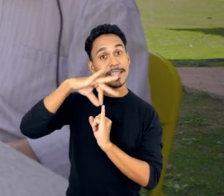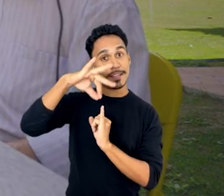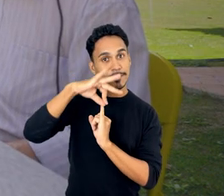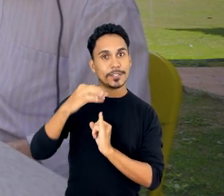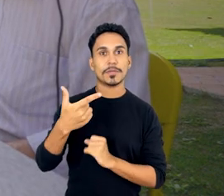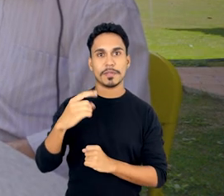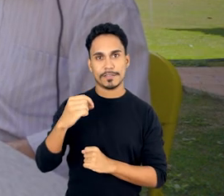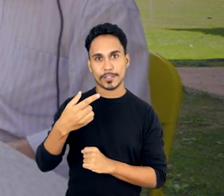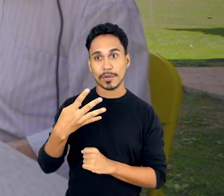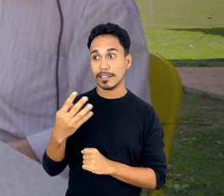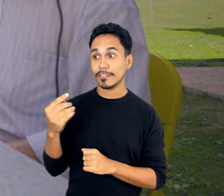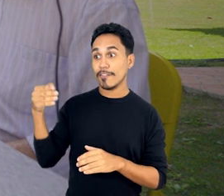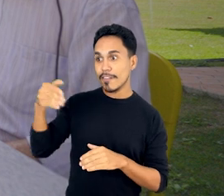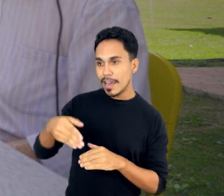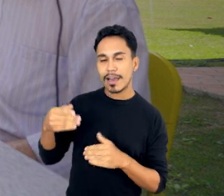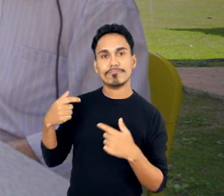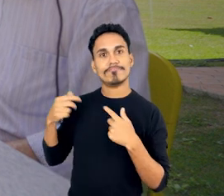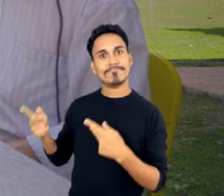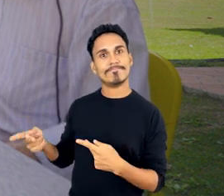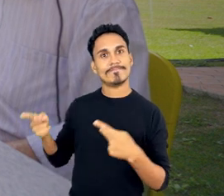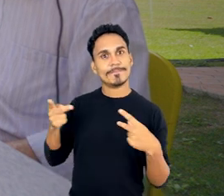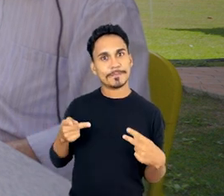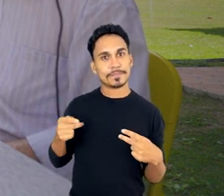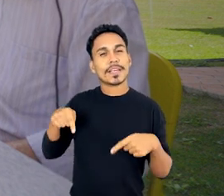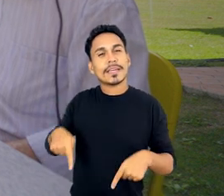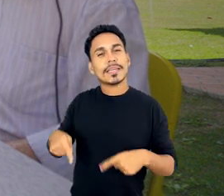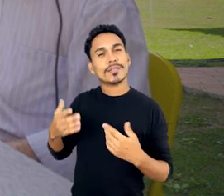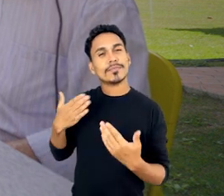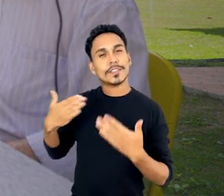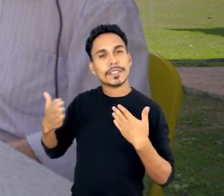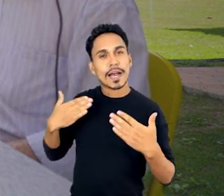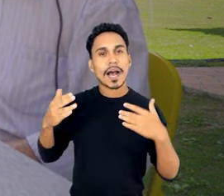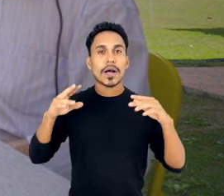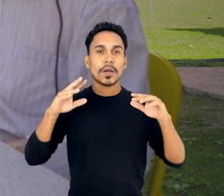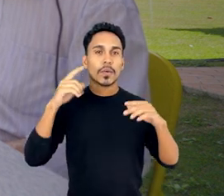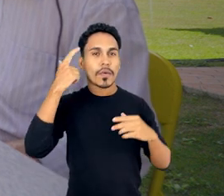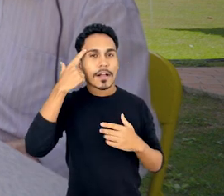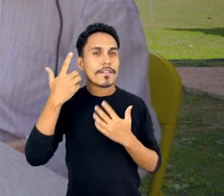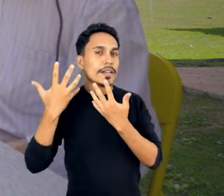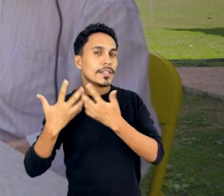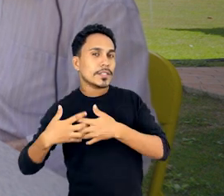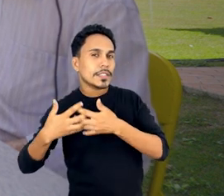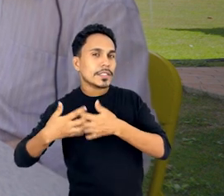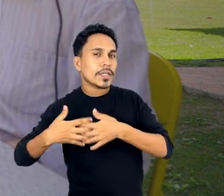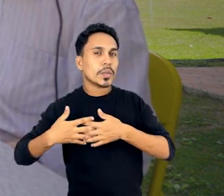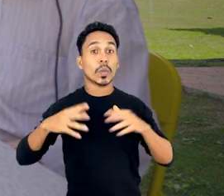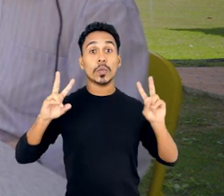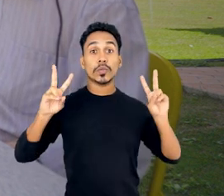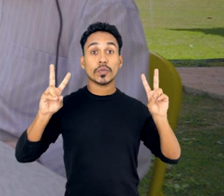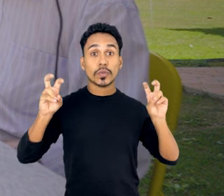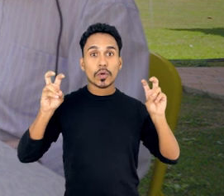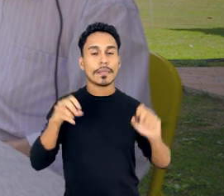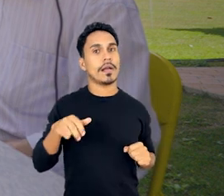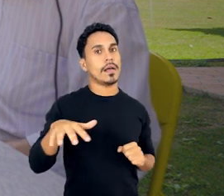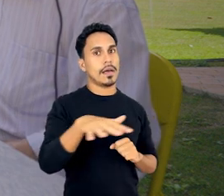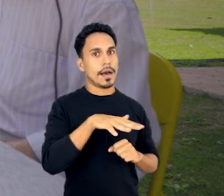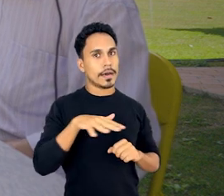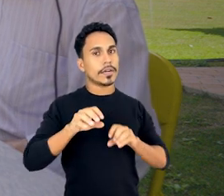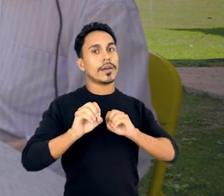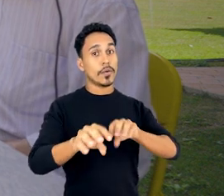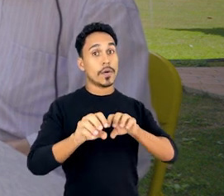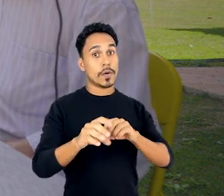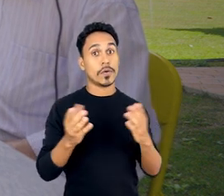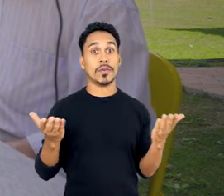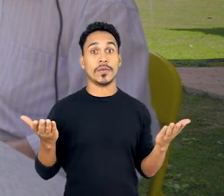2024 aqui a gente propõe um diálogo reflexivo sobre os desafios e a educação na